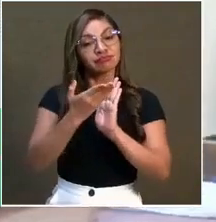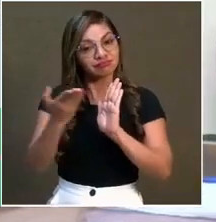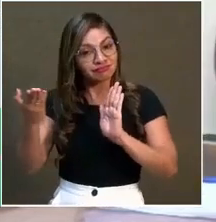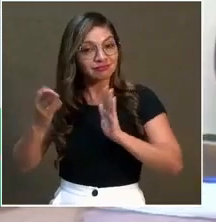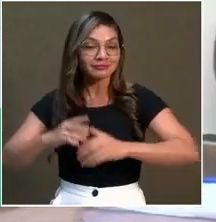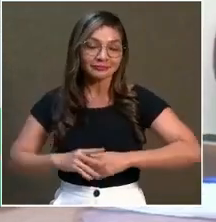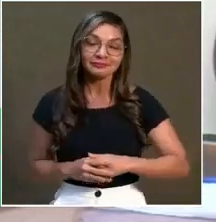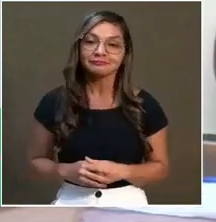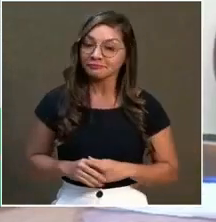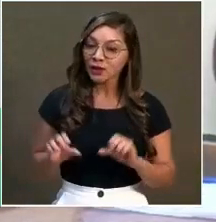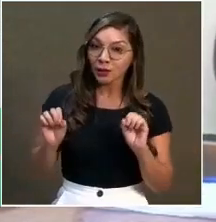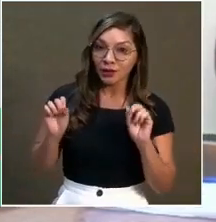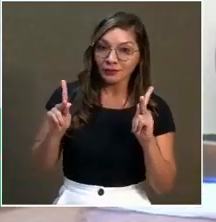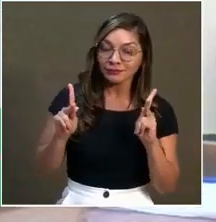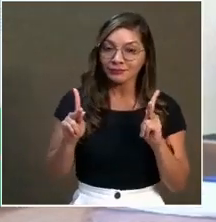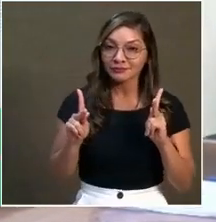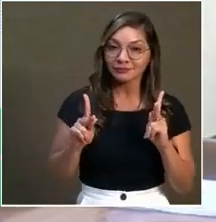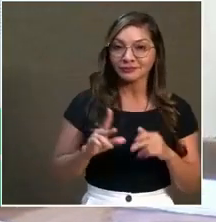excelências. Correto?